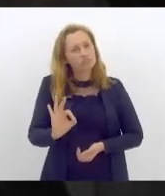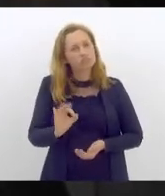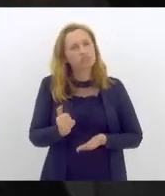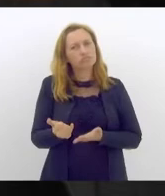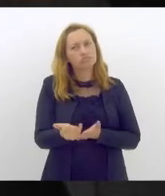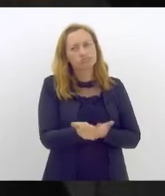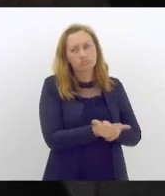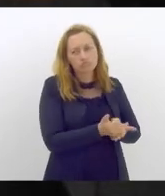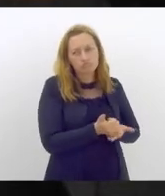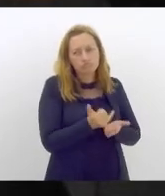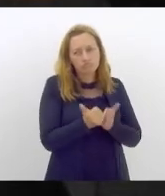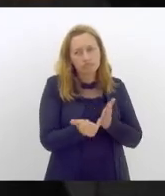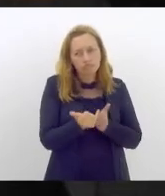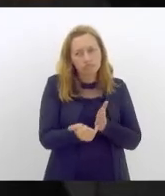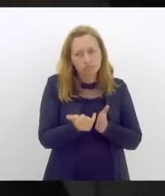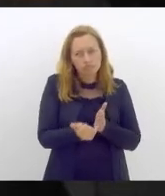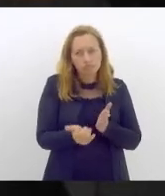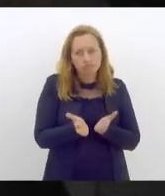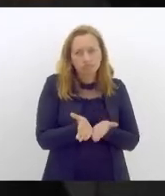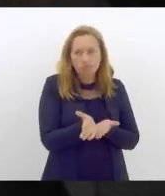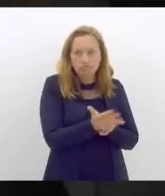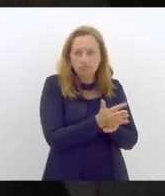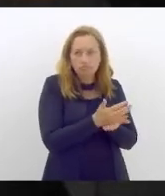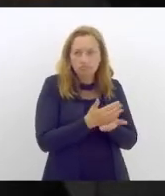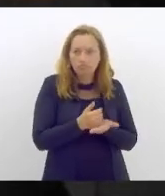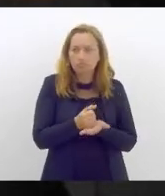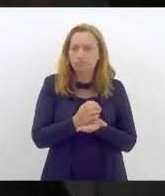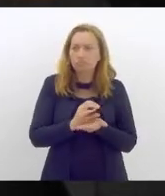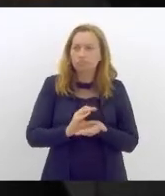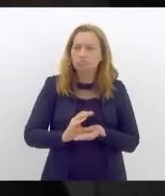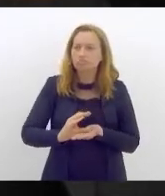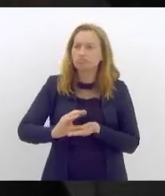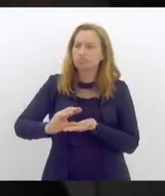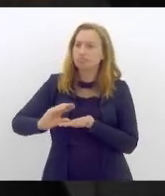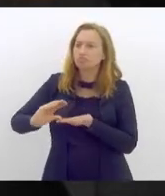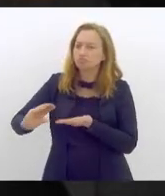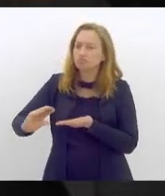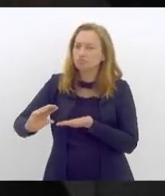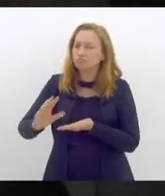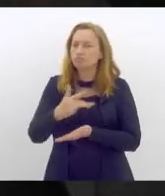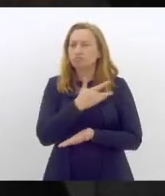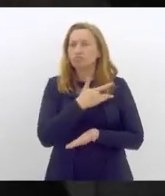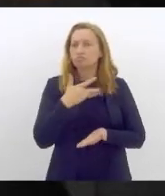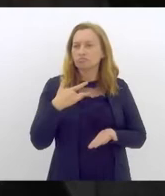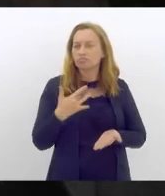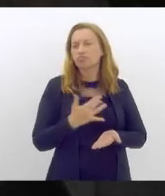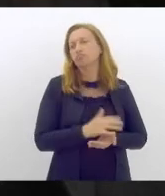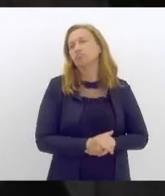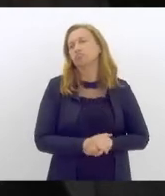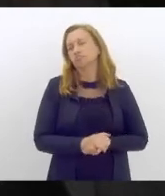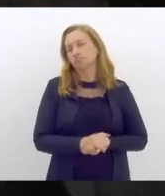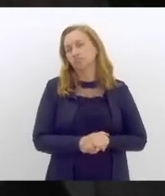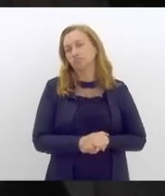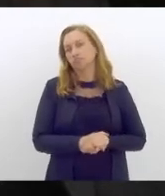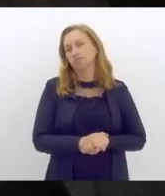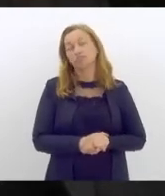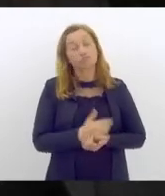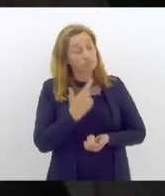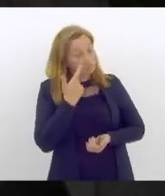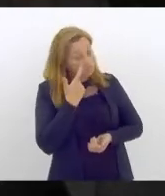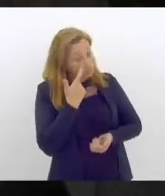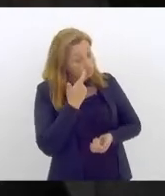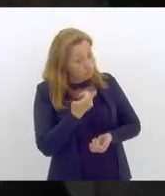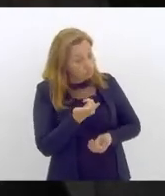impostos deveriam ser investidos em saúde a gente está vendo aí